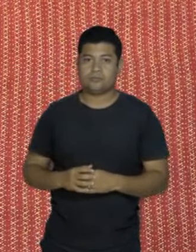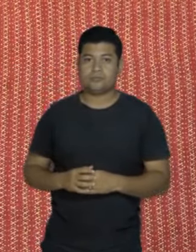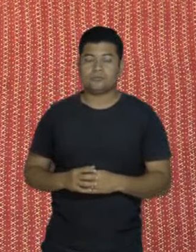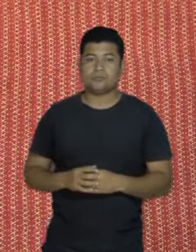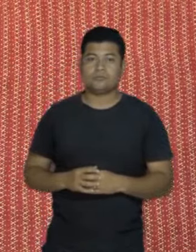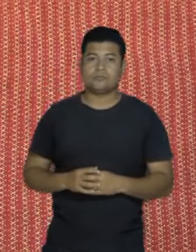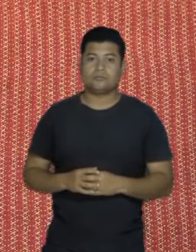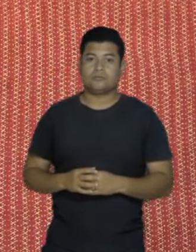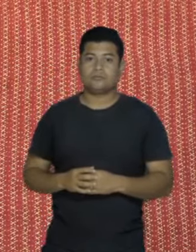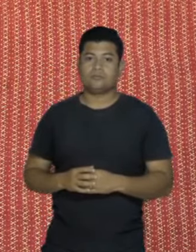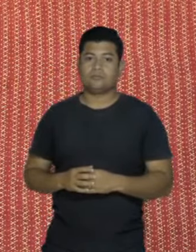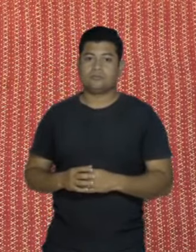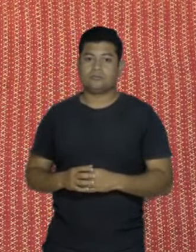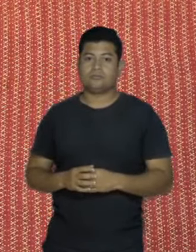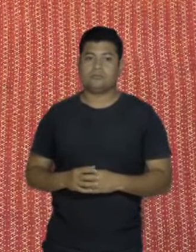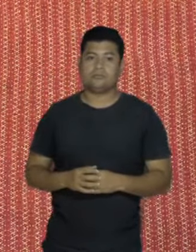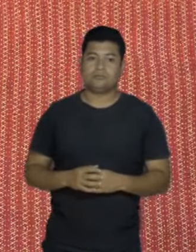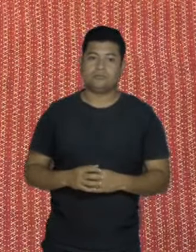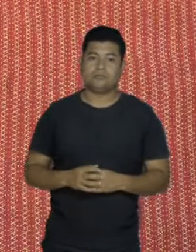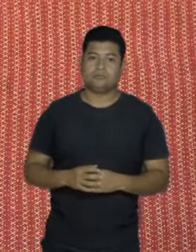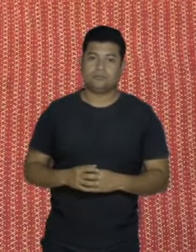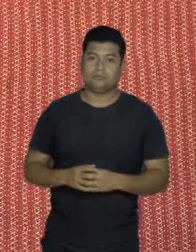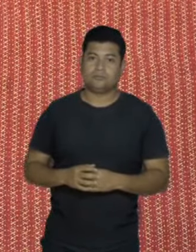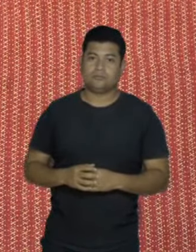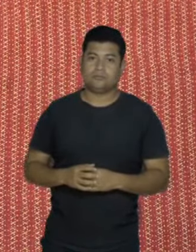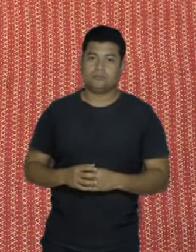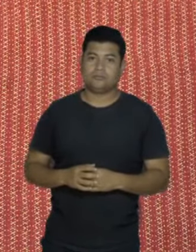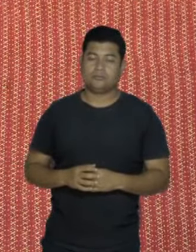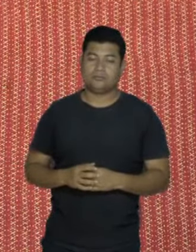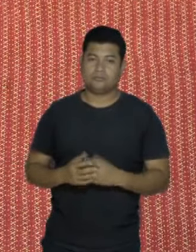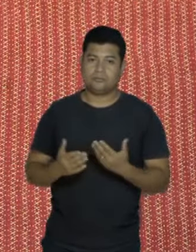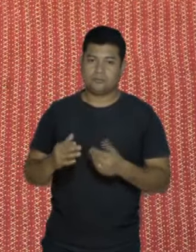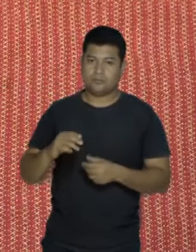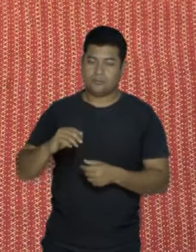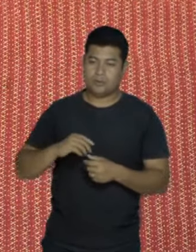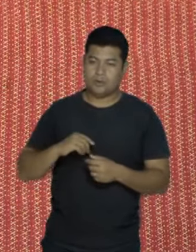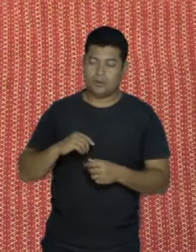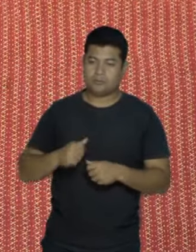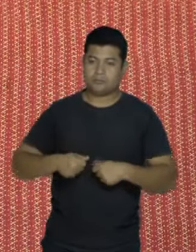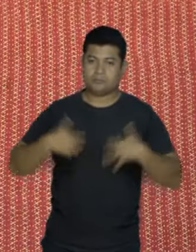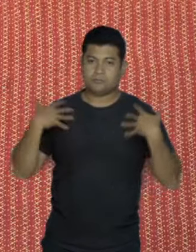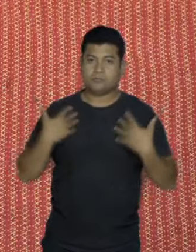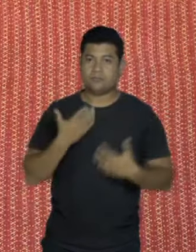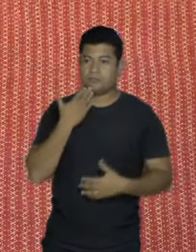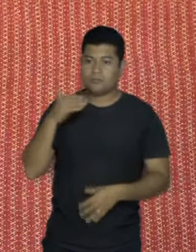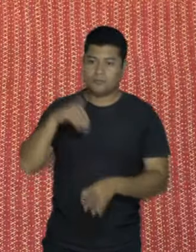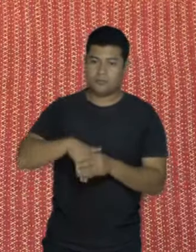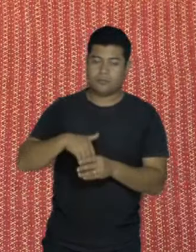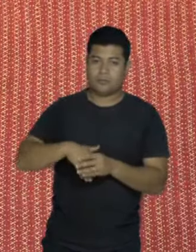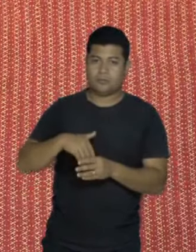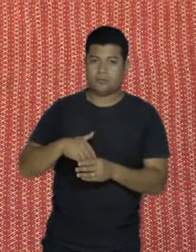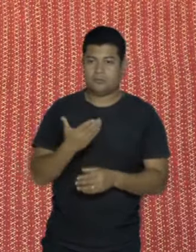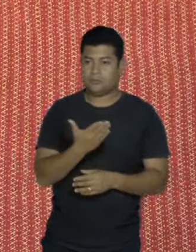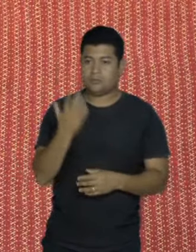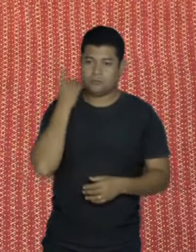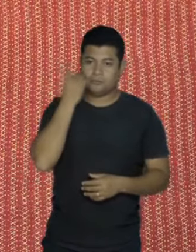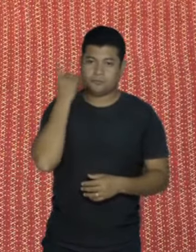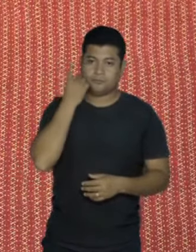homenagem ao prefeito de Jaraguá do Sul Jair franzzer e eu peço o voto favorável dos colegas deputados